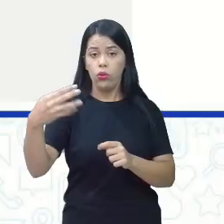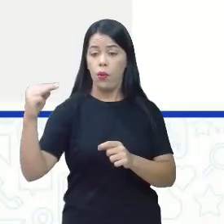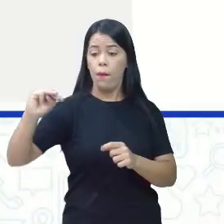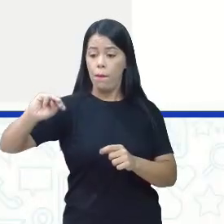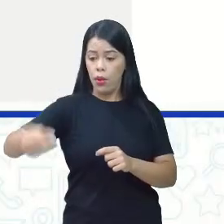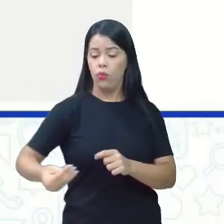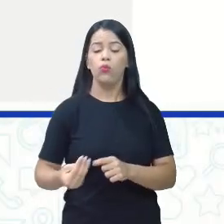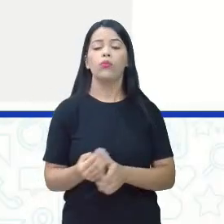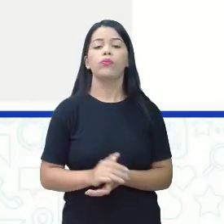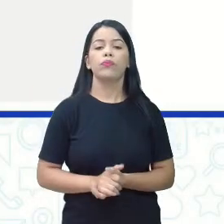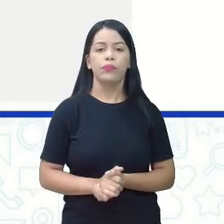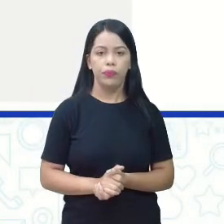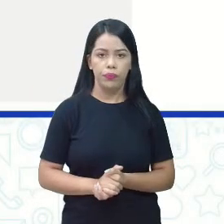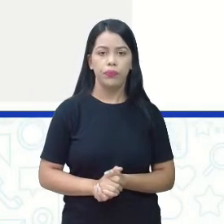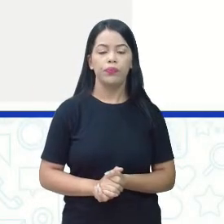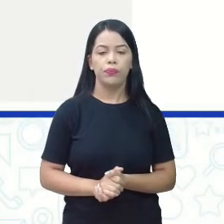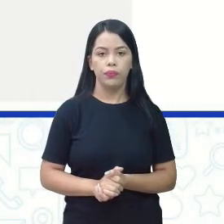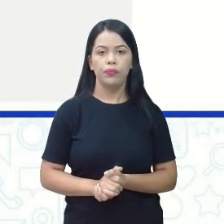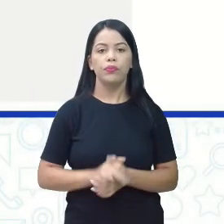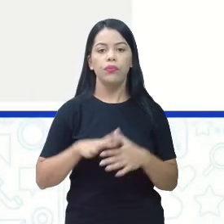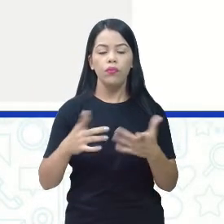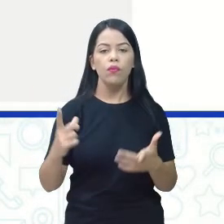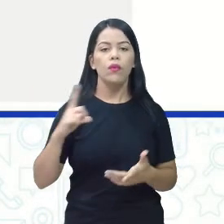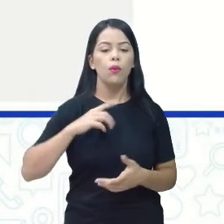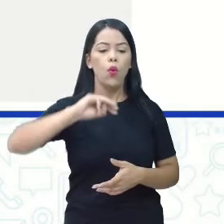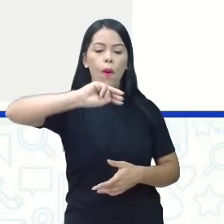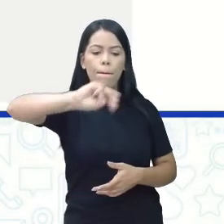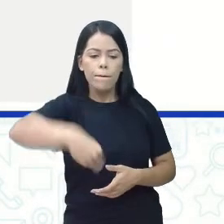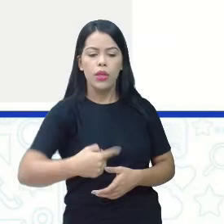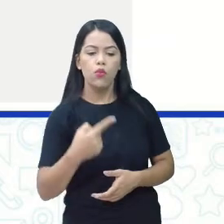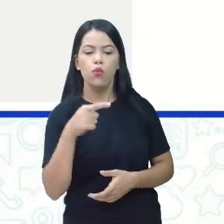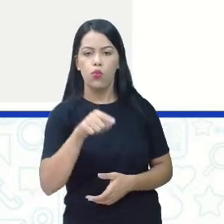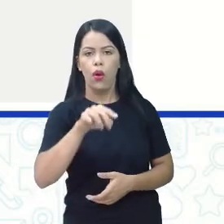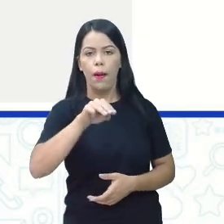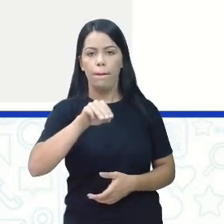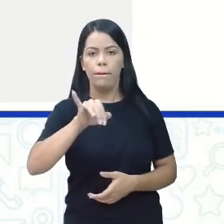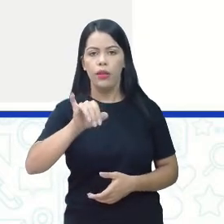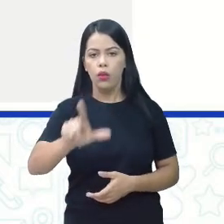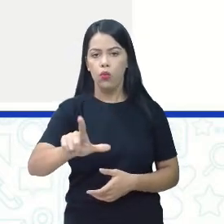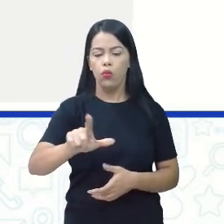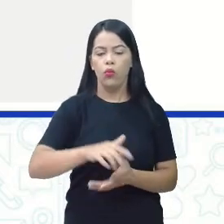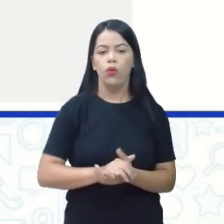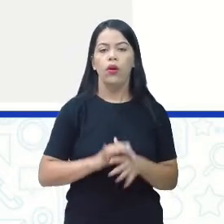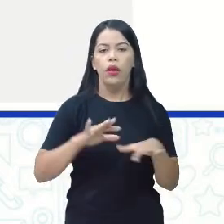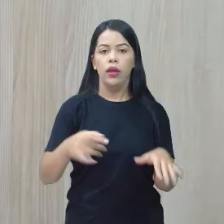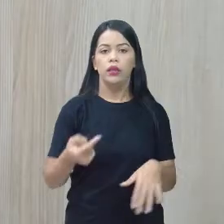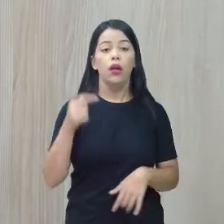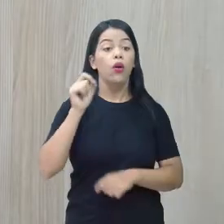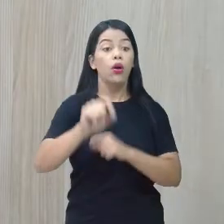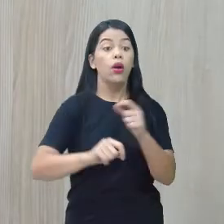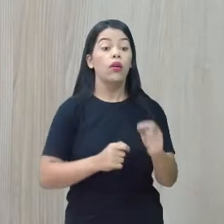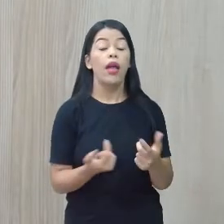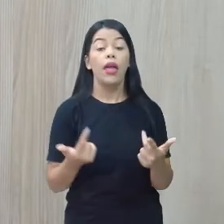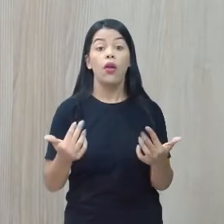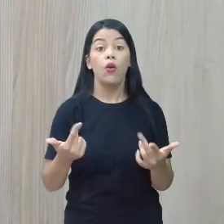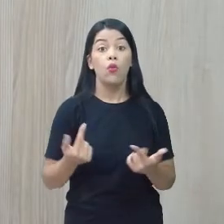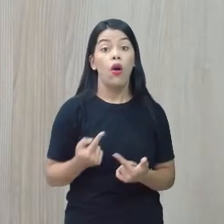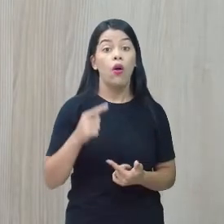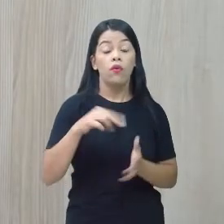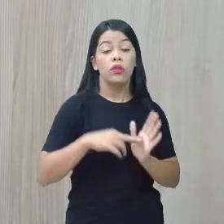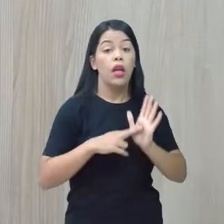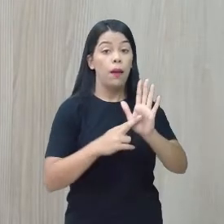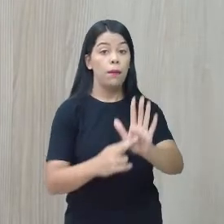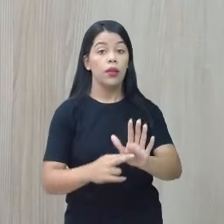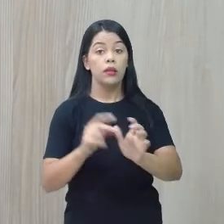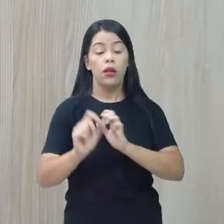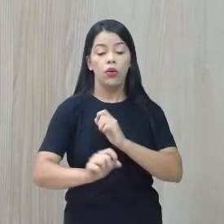mil. 8,44 e ele colocou um mil ali, certo? Então, aquele mil é a mesma coisa de você representar ali e